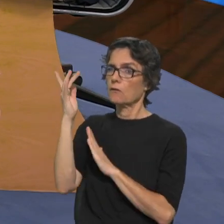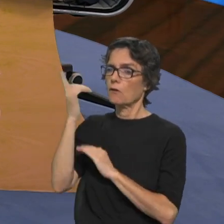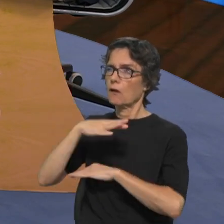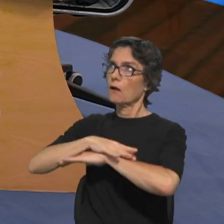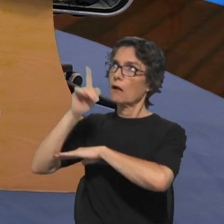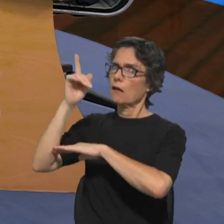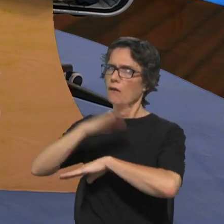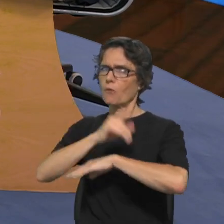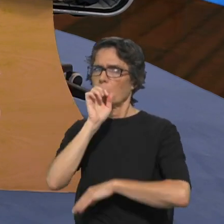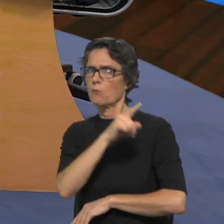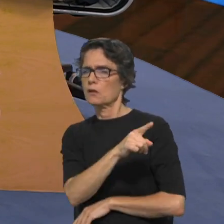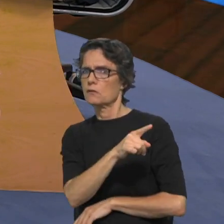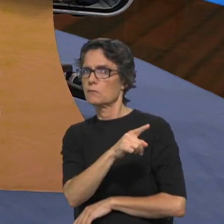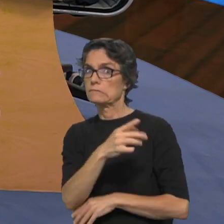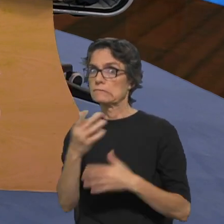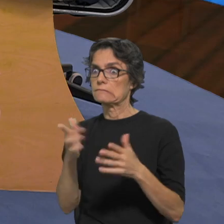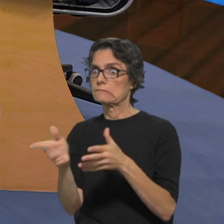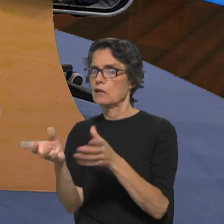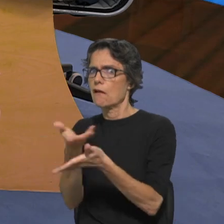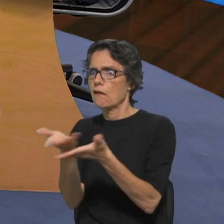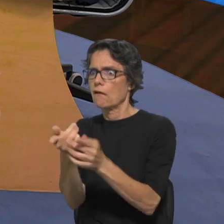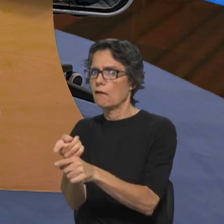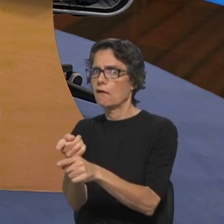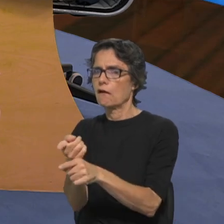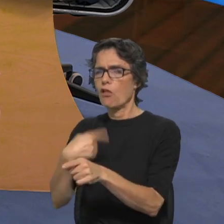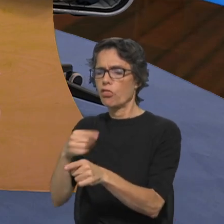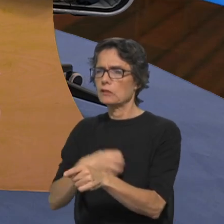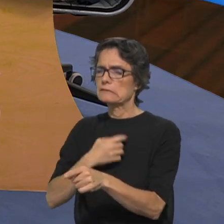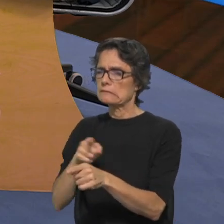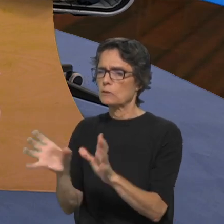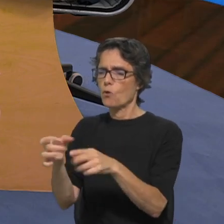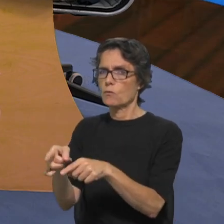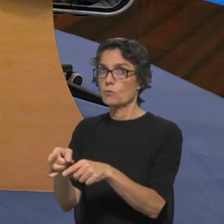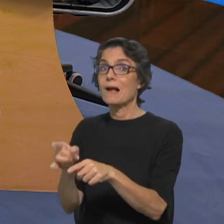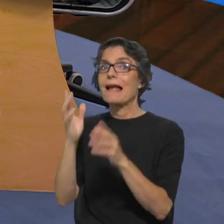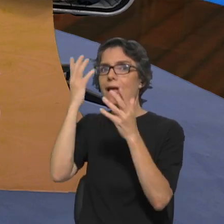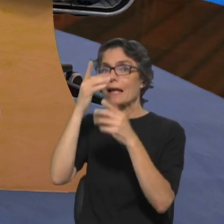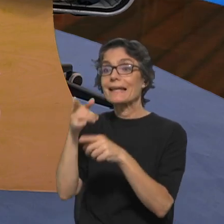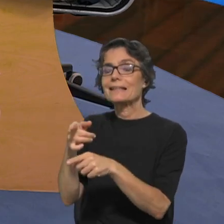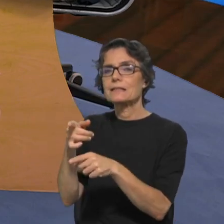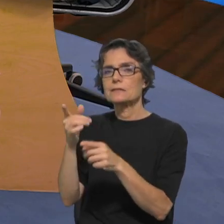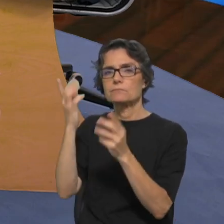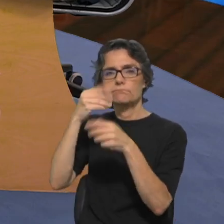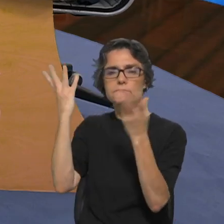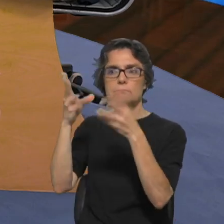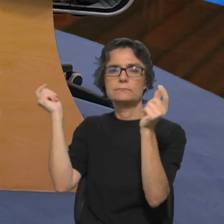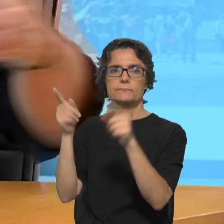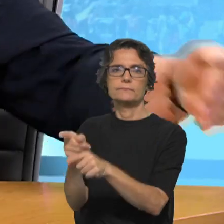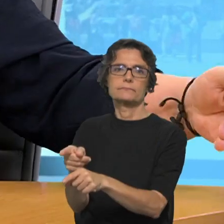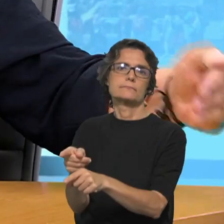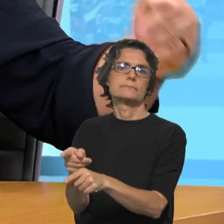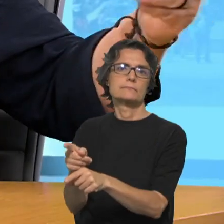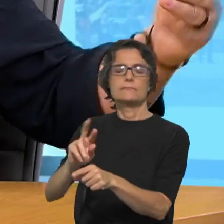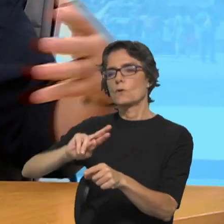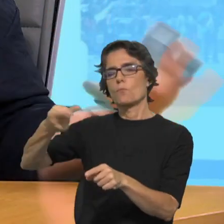que experimentamos que deve ser, para que é que aquilo estamos a ser chamadas como grupo, e na noite de um dia desaparecem da diocese e vão para